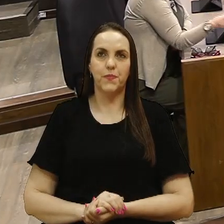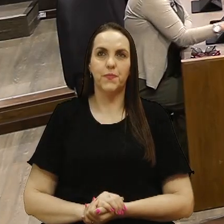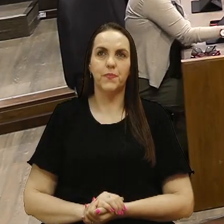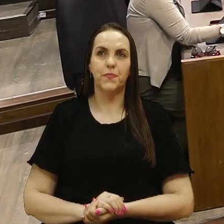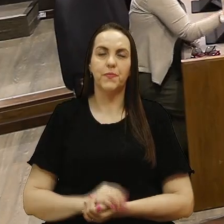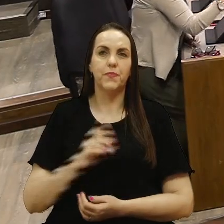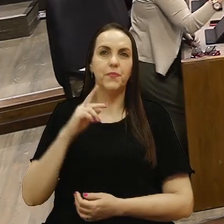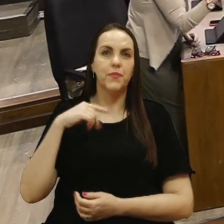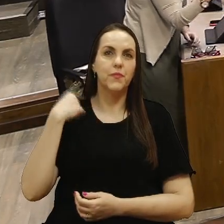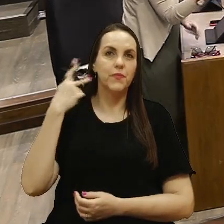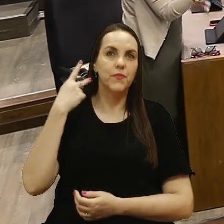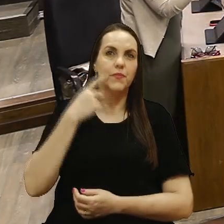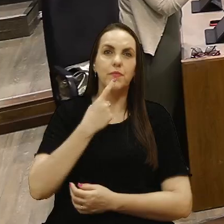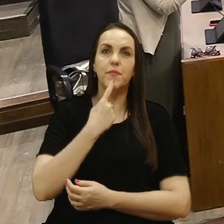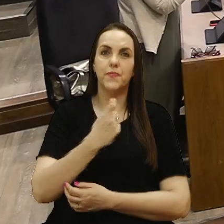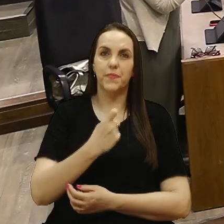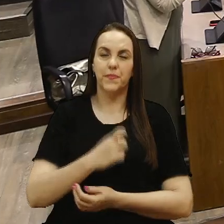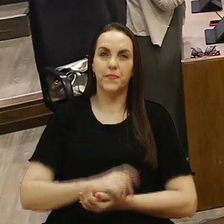Rose Frigeri.